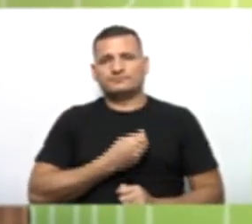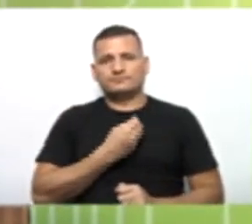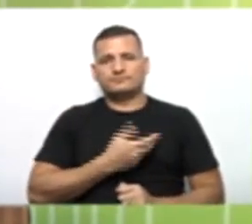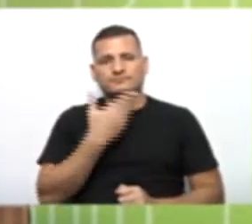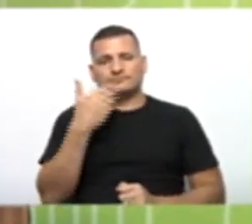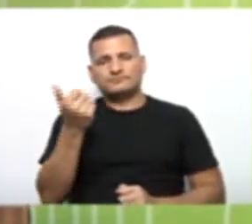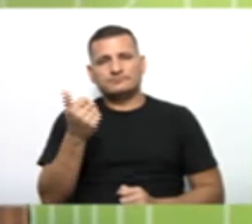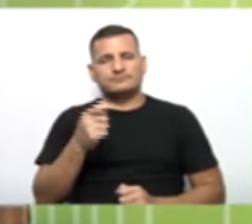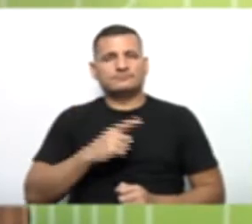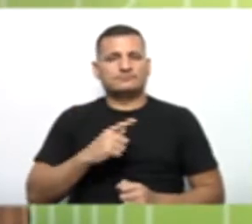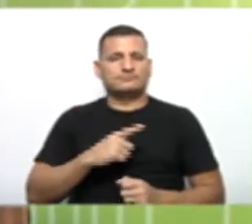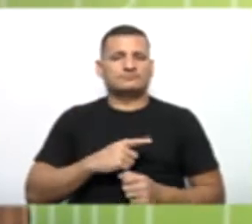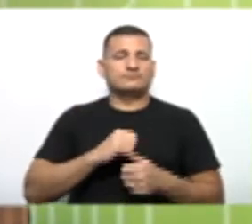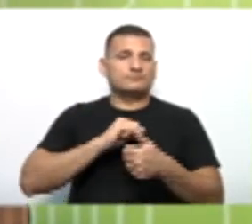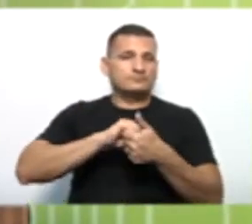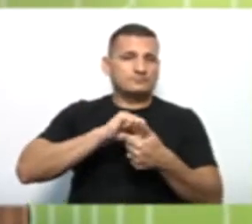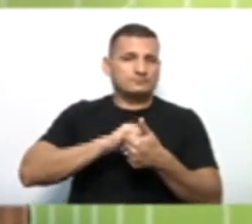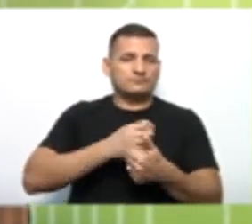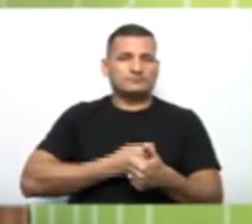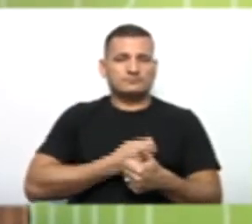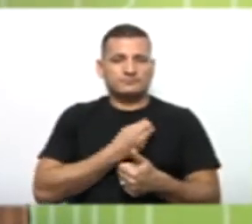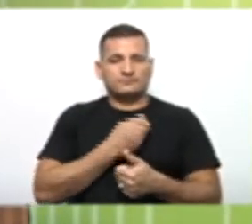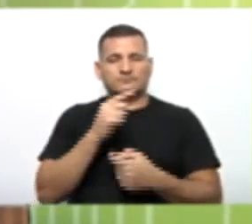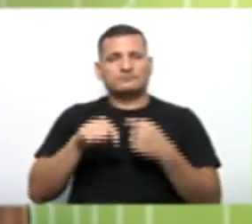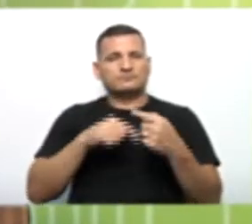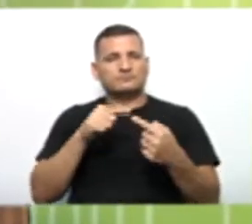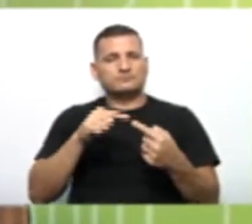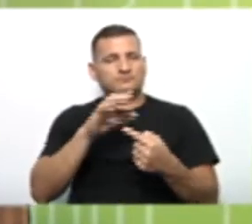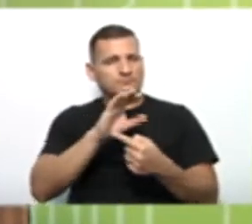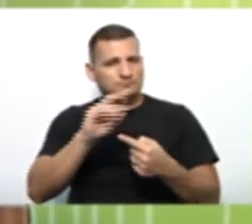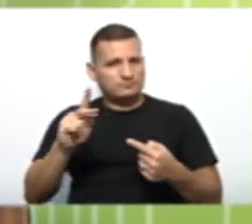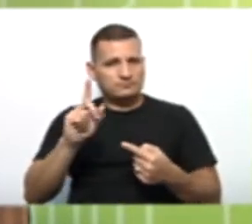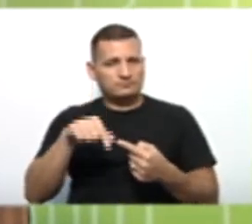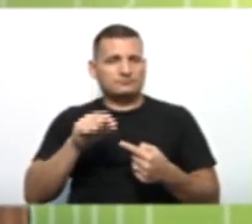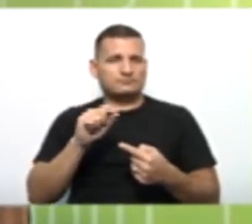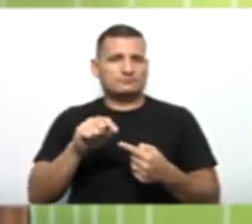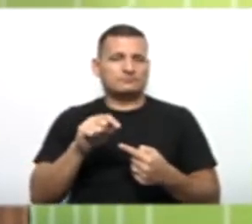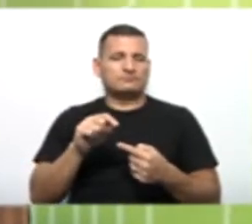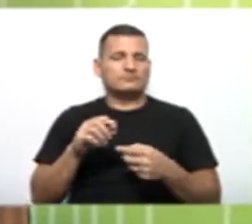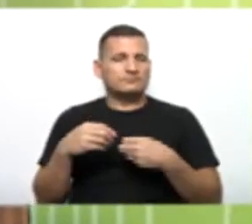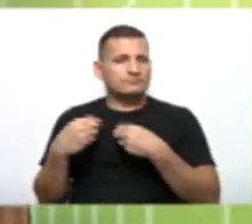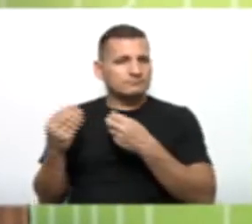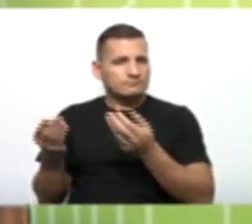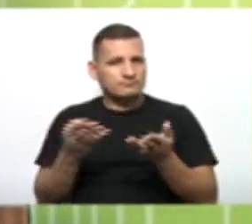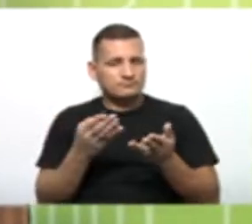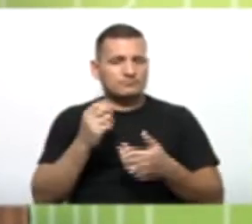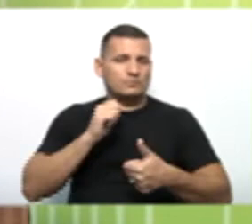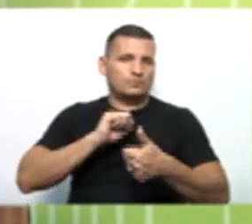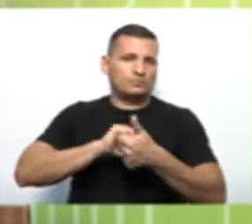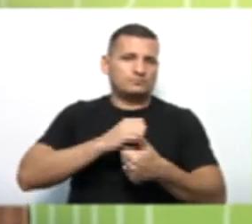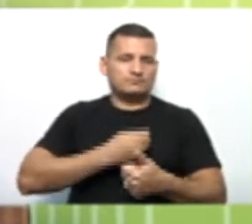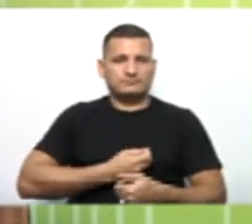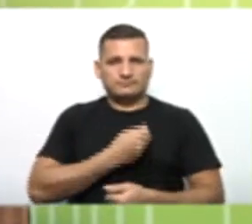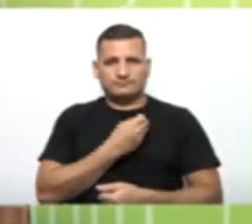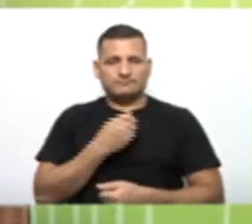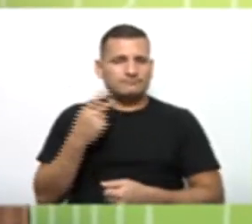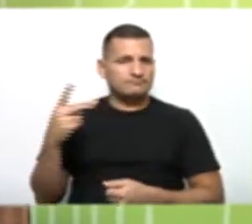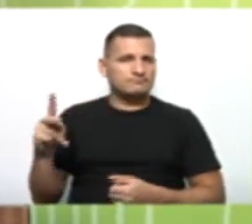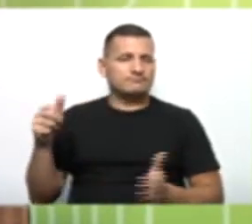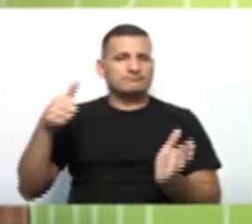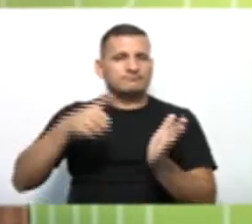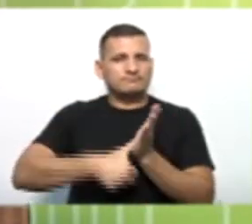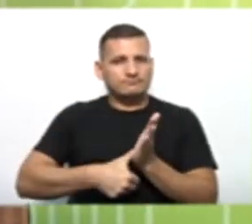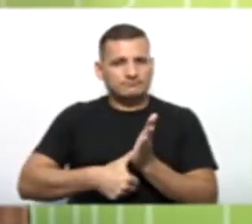possam ter qualidade de vida e o objetivo da cooperativa é justamente esse oferecer qualidade de vida aos seus sócios